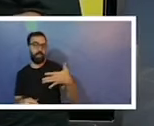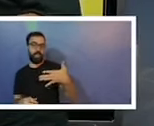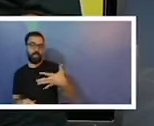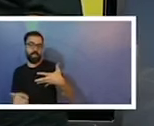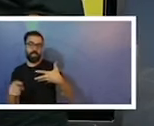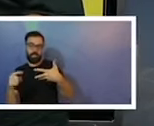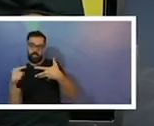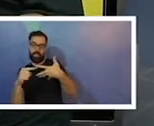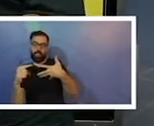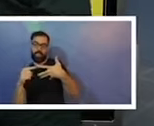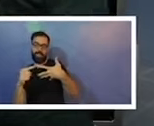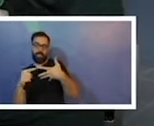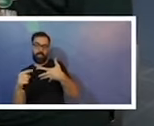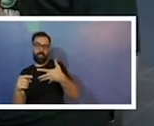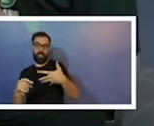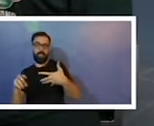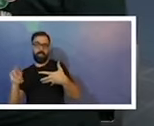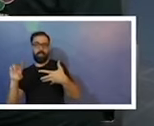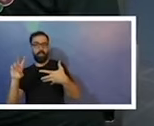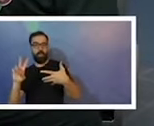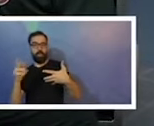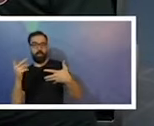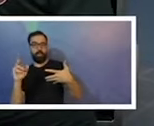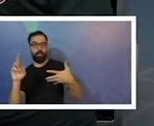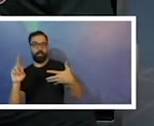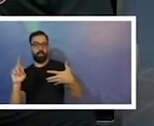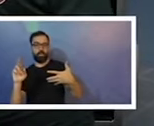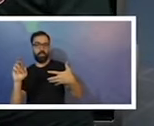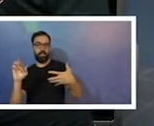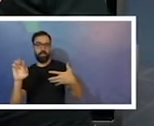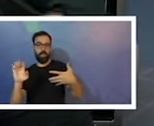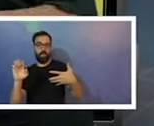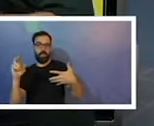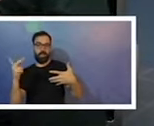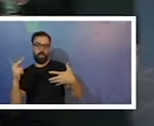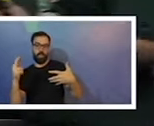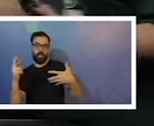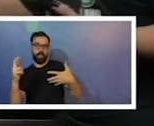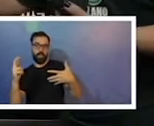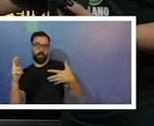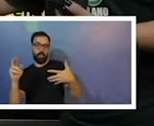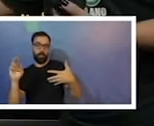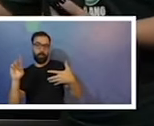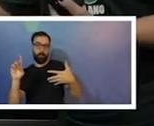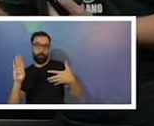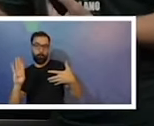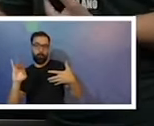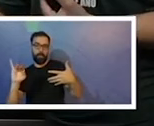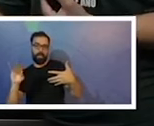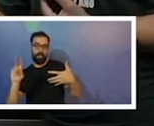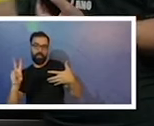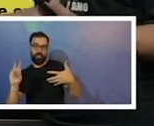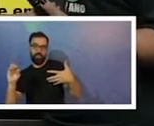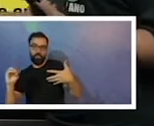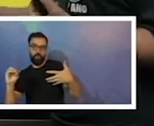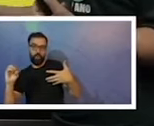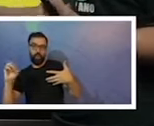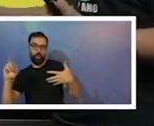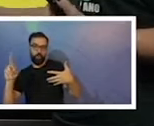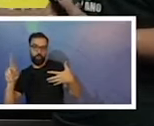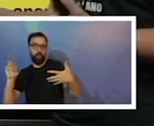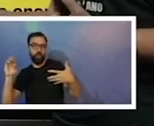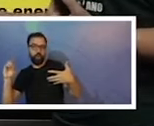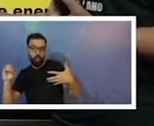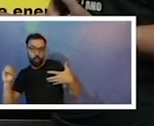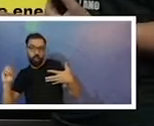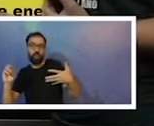produtor, do vegetal. Então, herbívoro, que só se alimenta de vegetal. Depois do herbívoro, nós temos